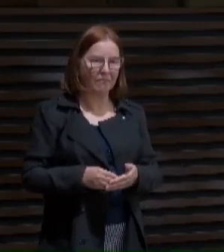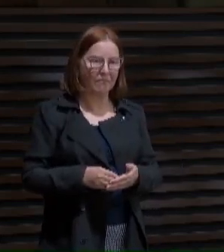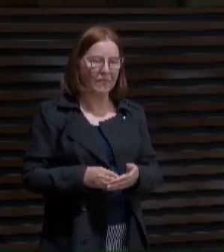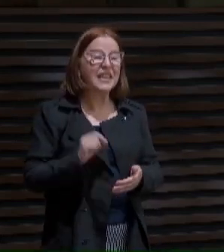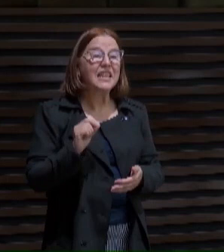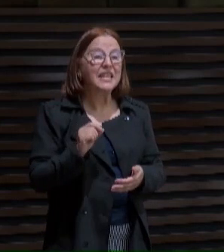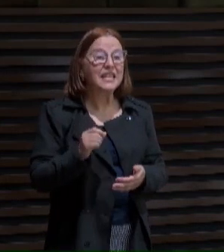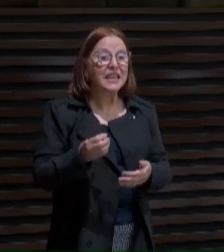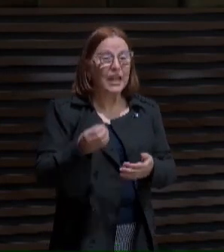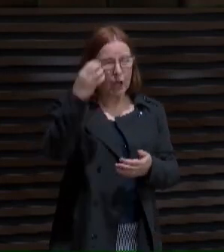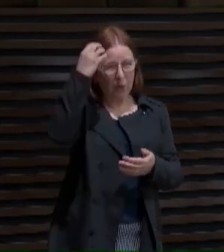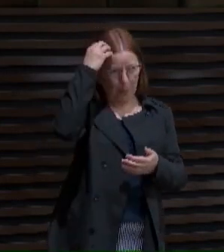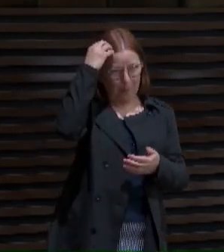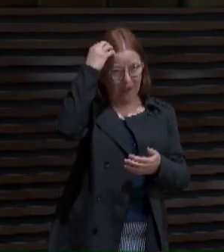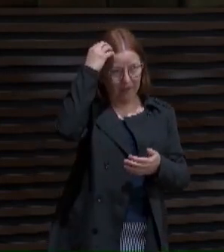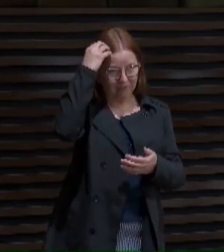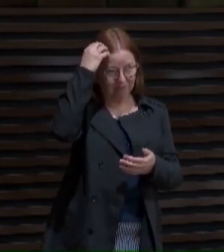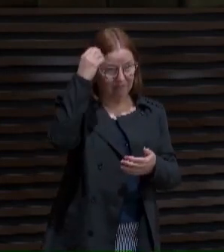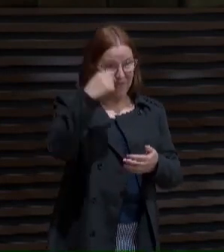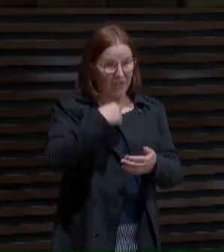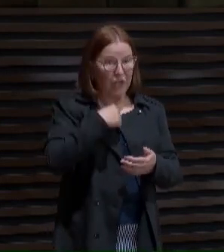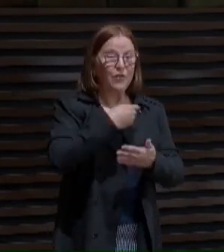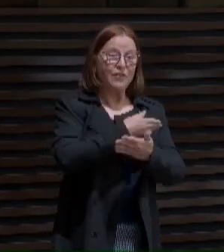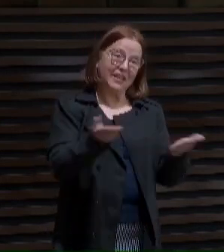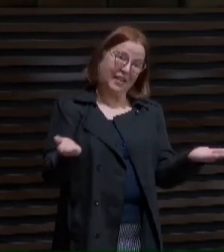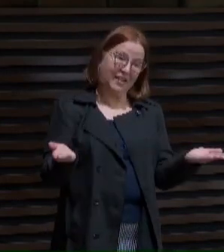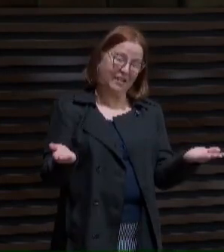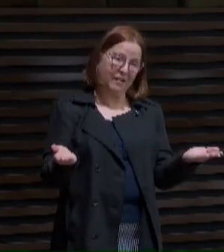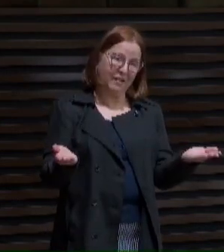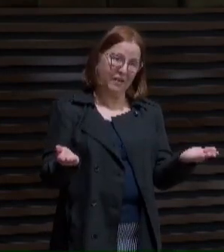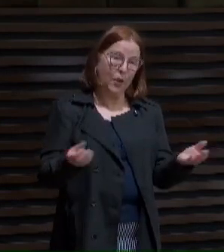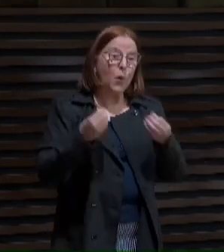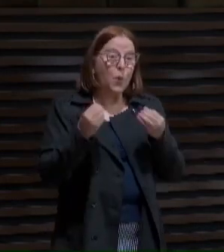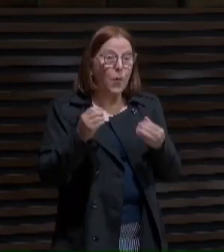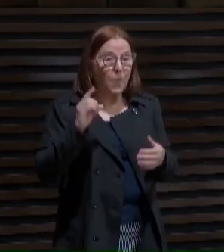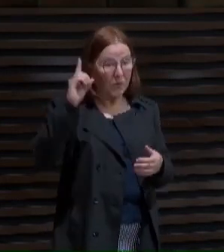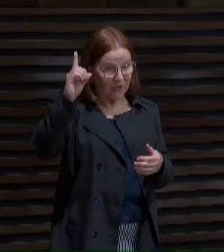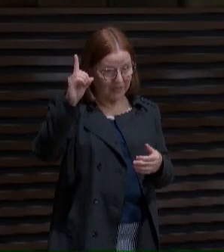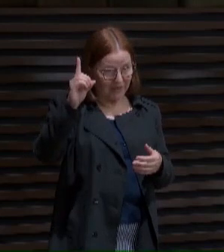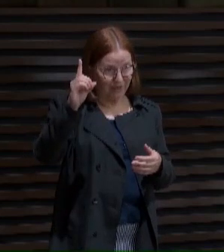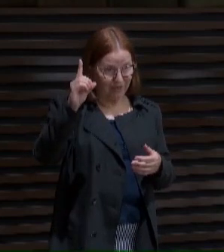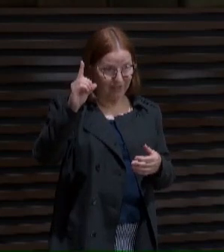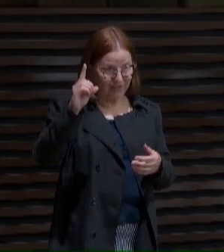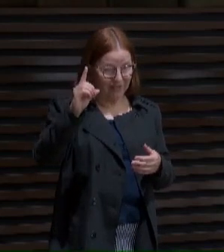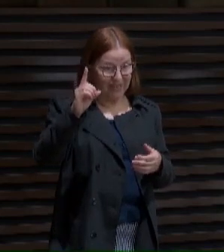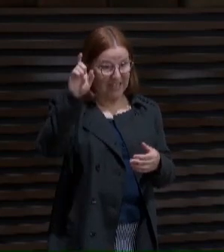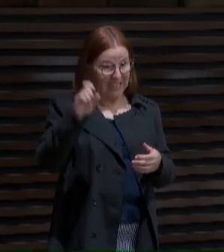Somos vocês e eu. Como que Deus pode ser santo? Como que Deus pode ser justo?